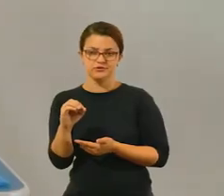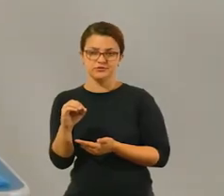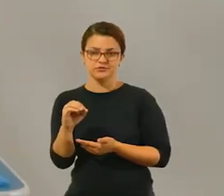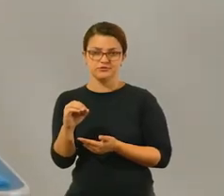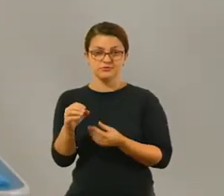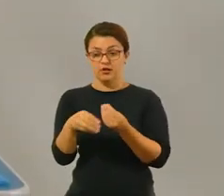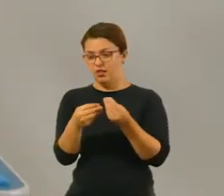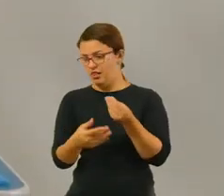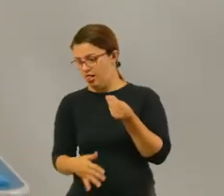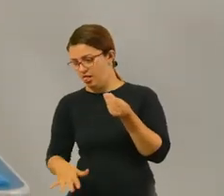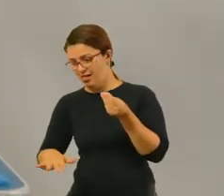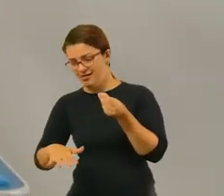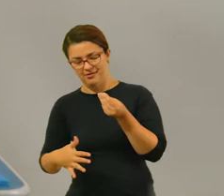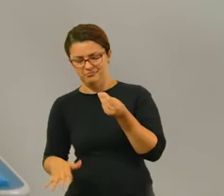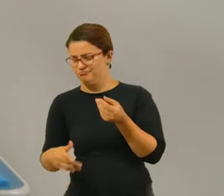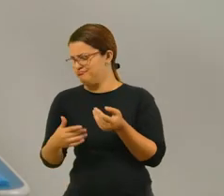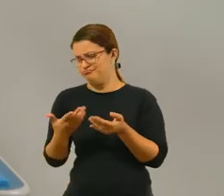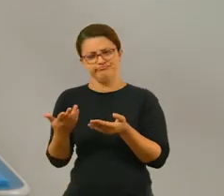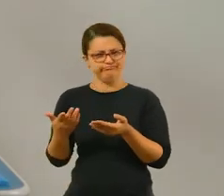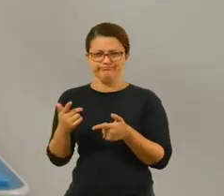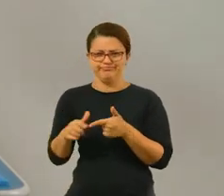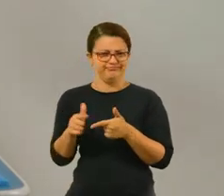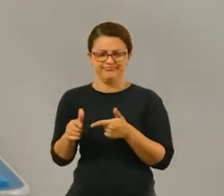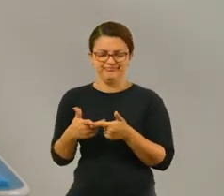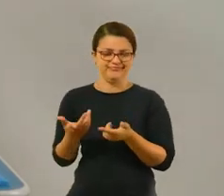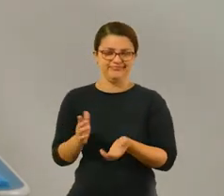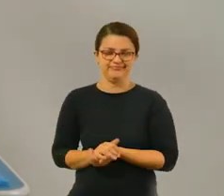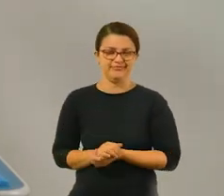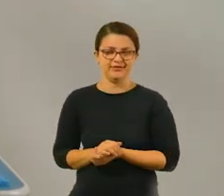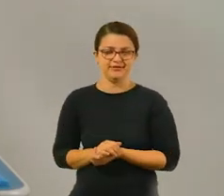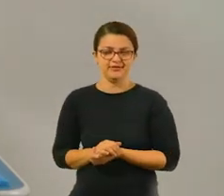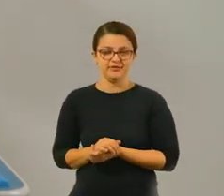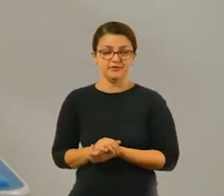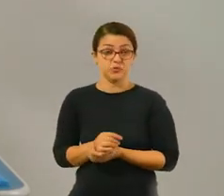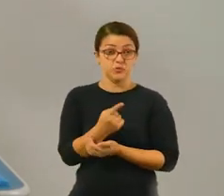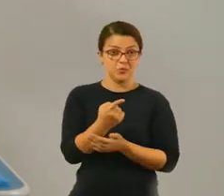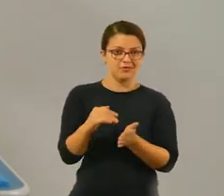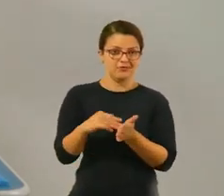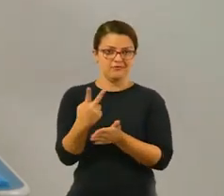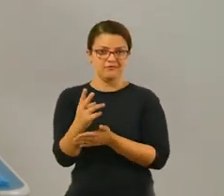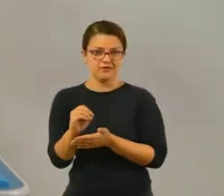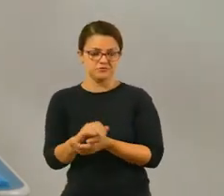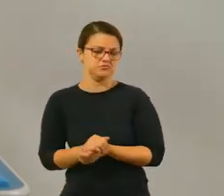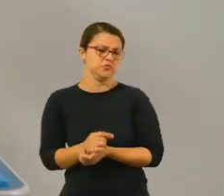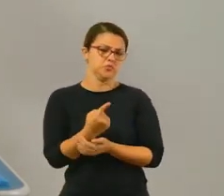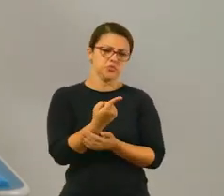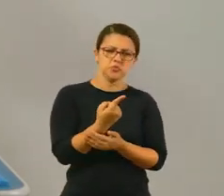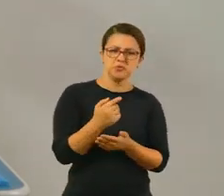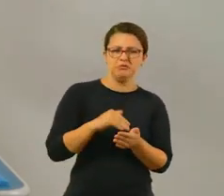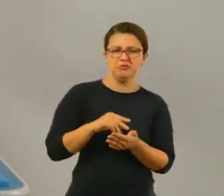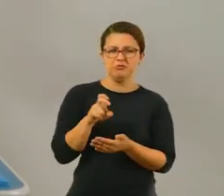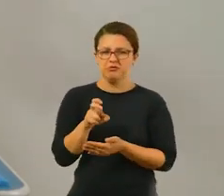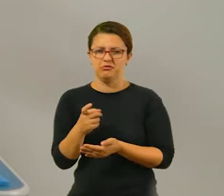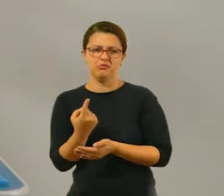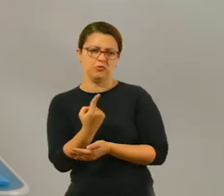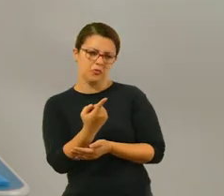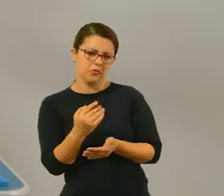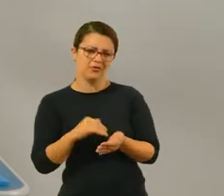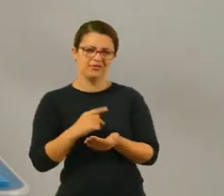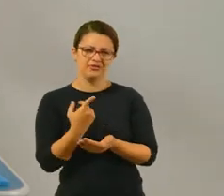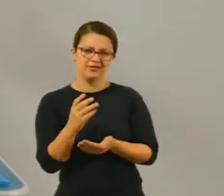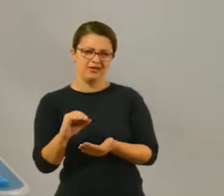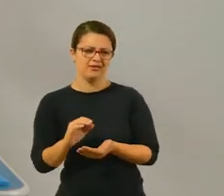o número 20. E está voando alguns números na minha mão, mas não tem problema. E façam aí do 1 ao 20, ou então do